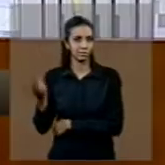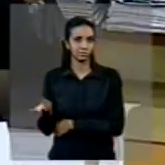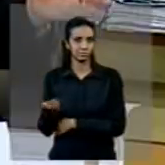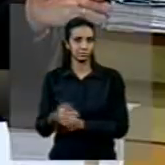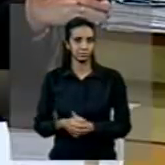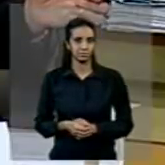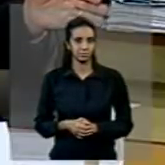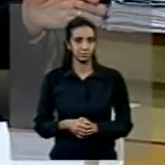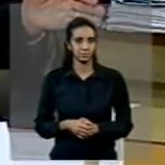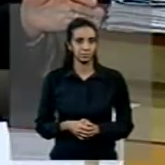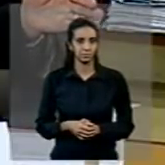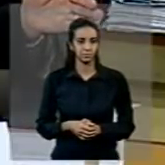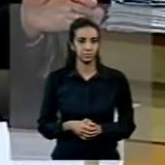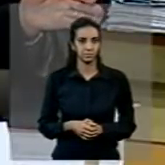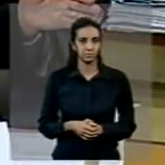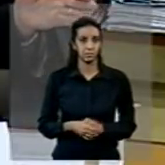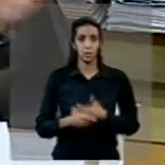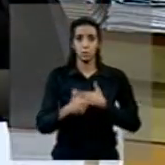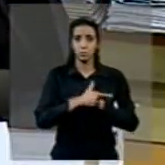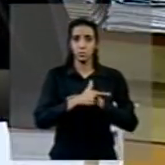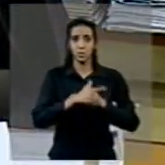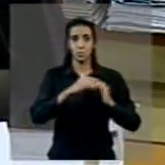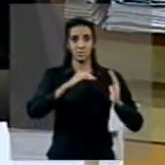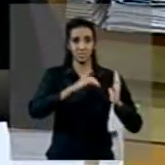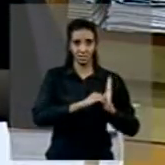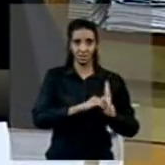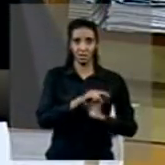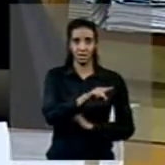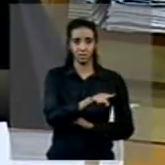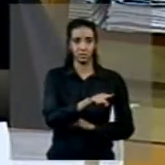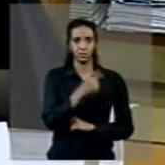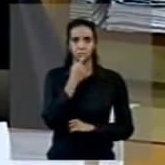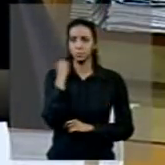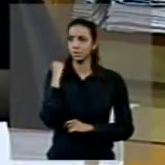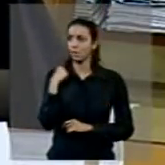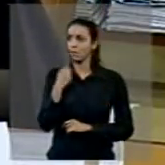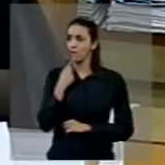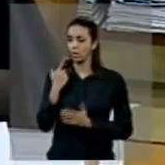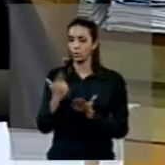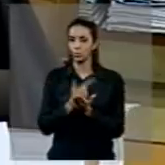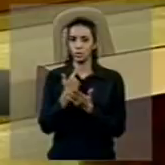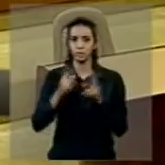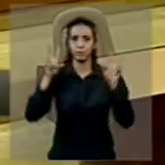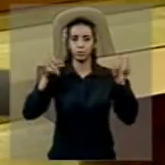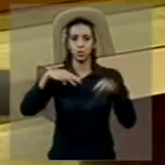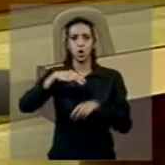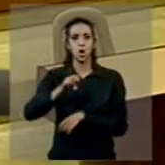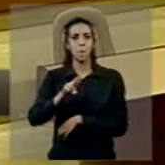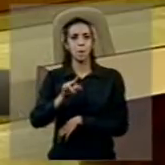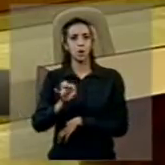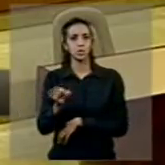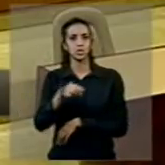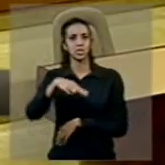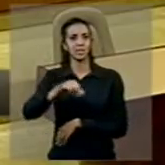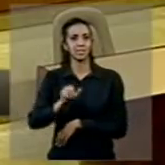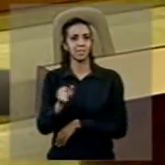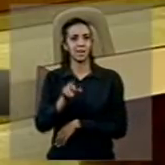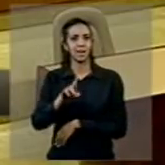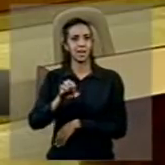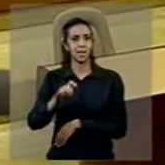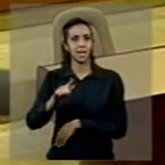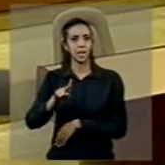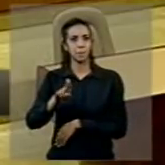O papel do Senado, eu citei não faz muito tempo, um livro Morte na República, o assassinato de